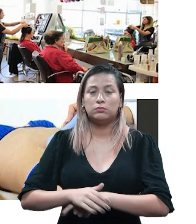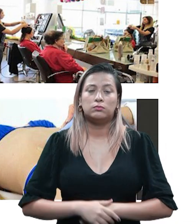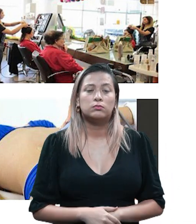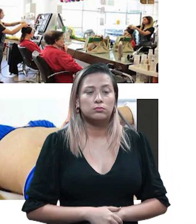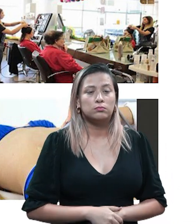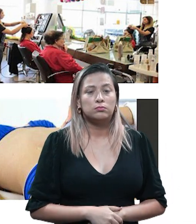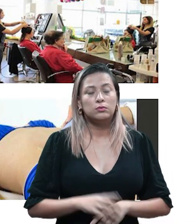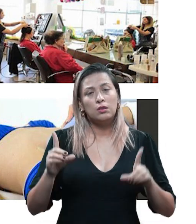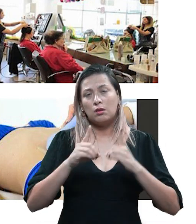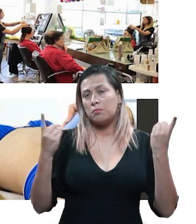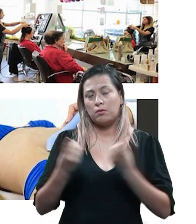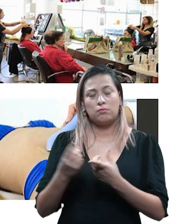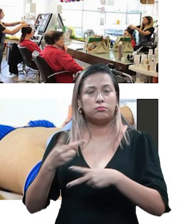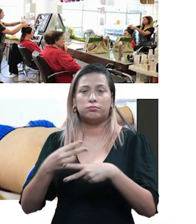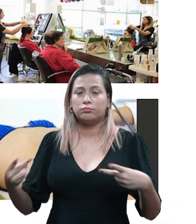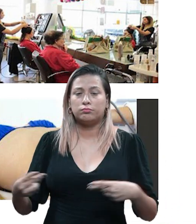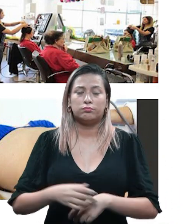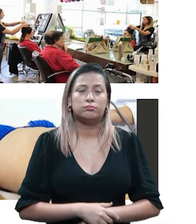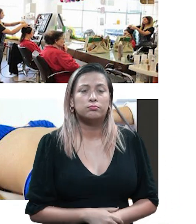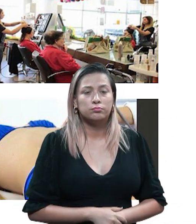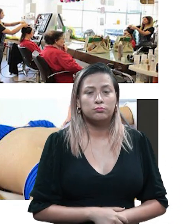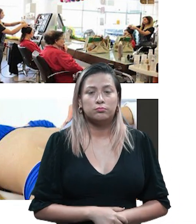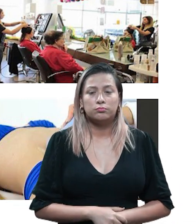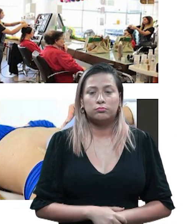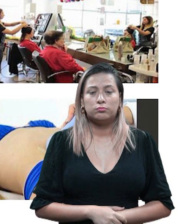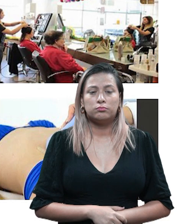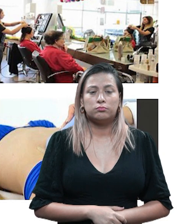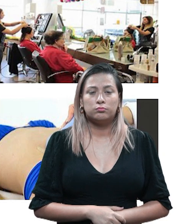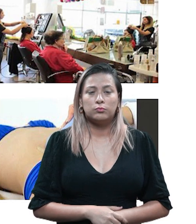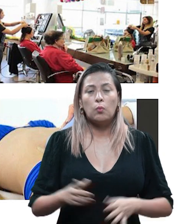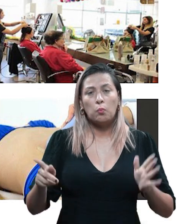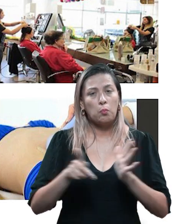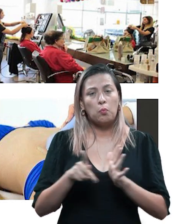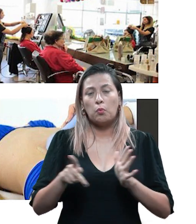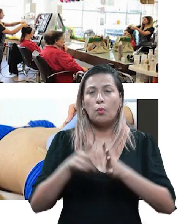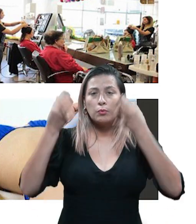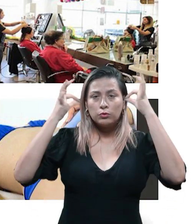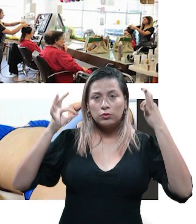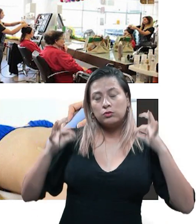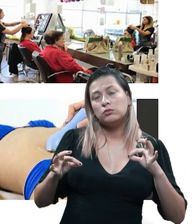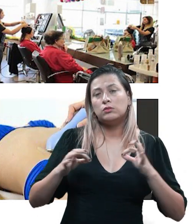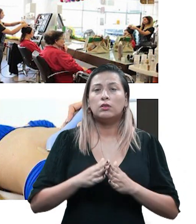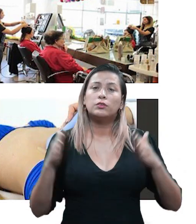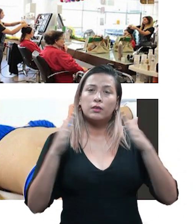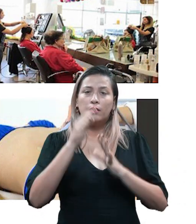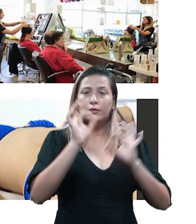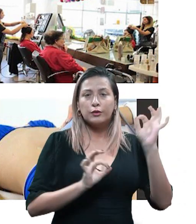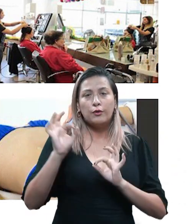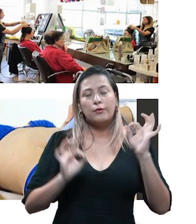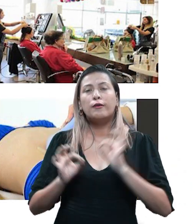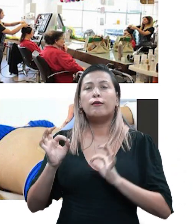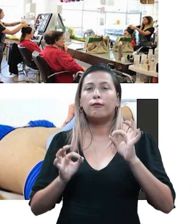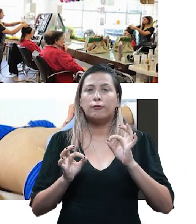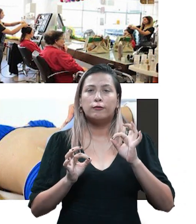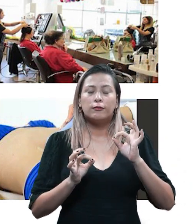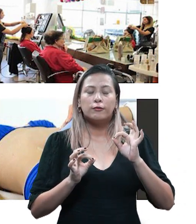outros segmentos, como clínicas de estética, spa, salões de beleza, empresas de cosméticos